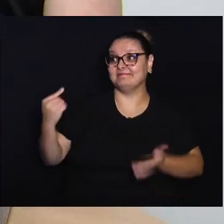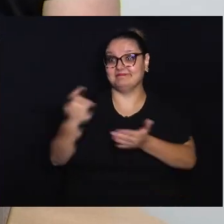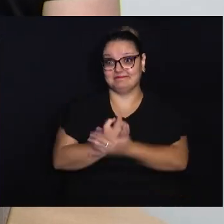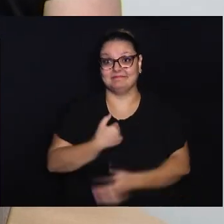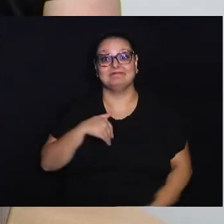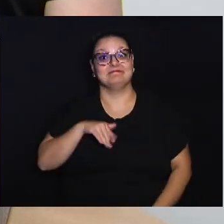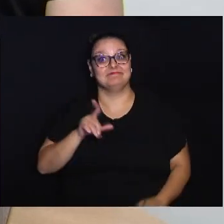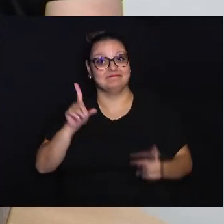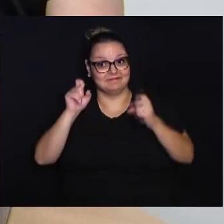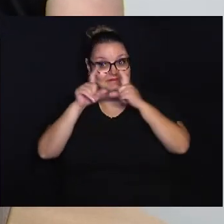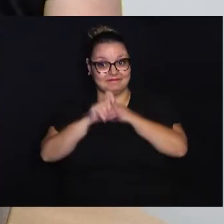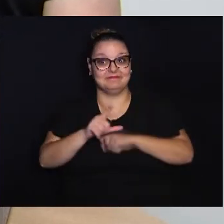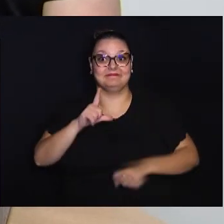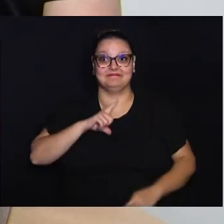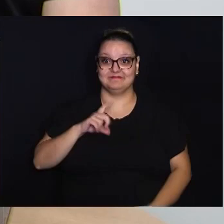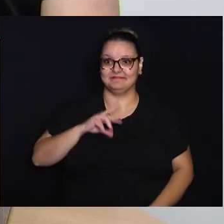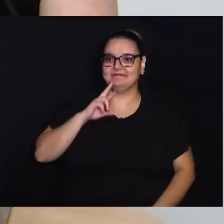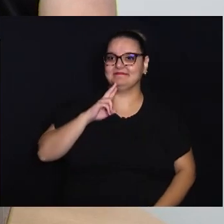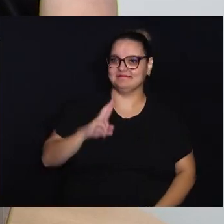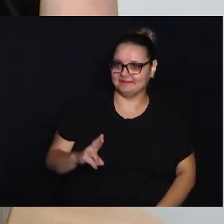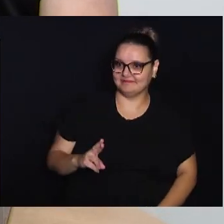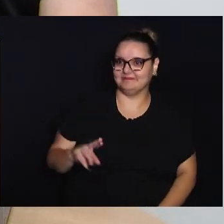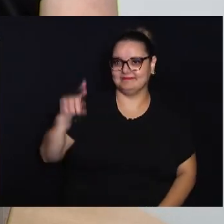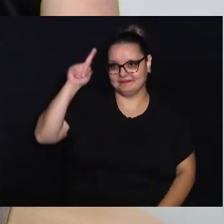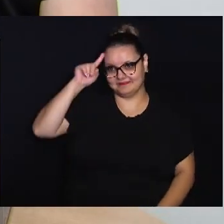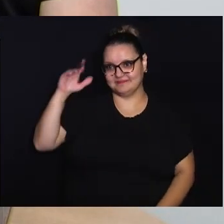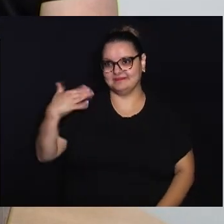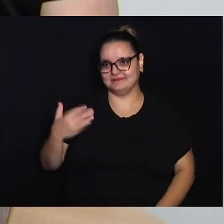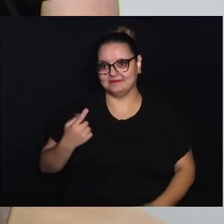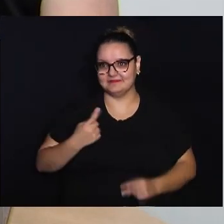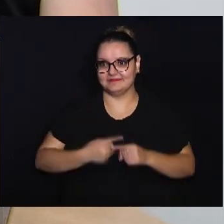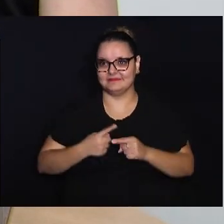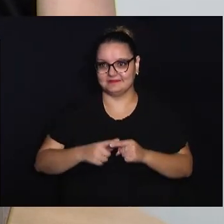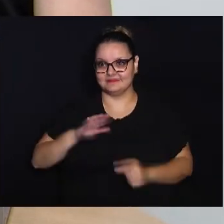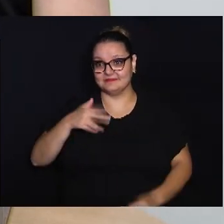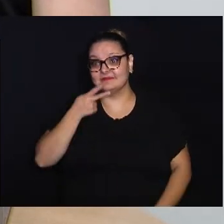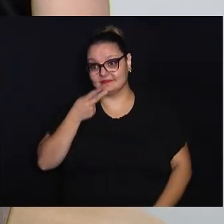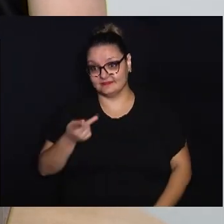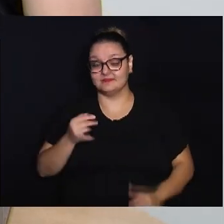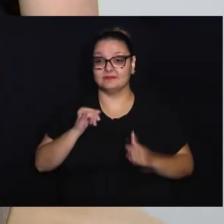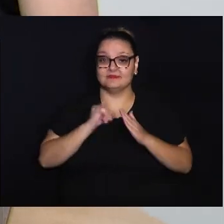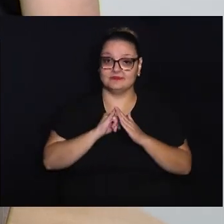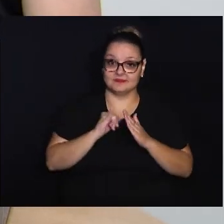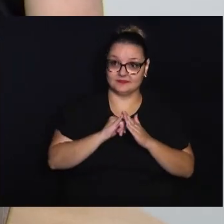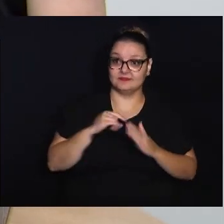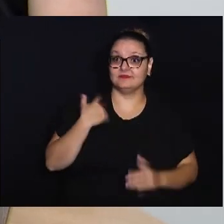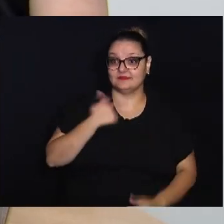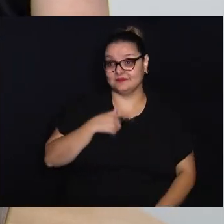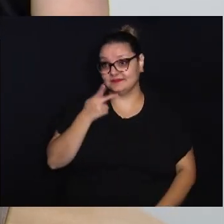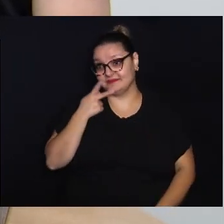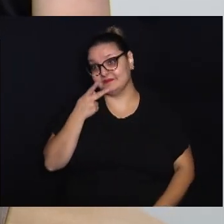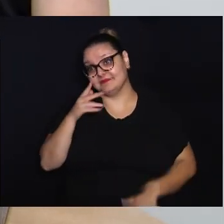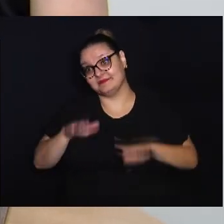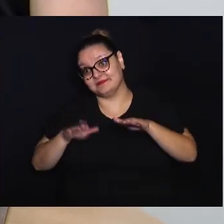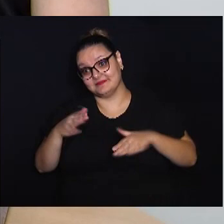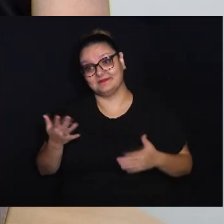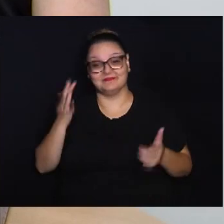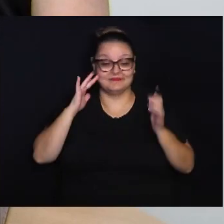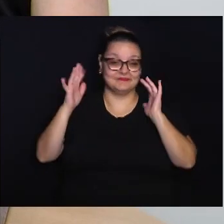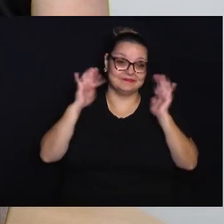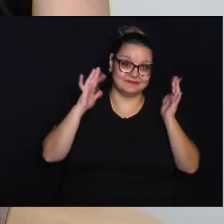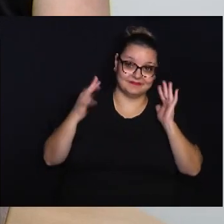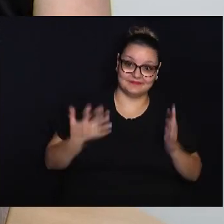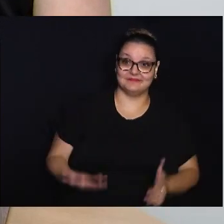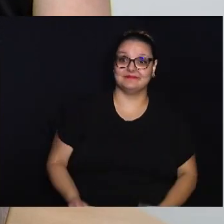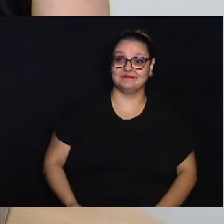pergunta é uma das mais difíceis que eu tenho que responder diariamente, porque quando a gente fala sobre imóvel, a gente está falando talvez